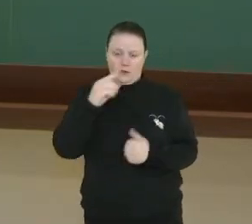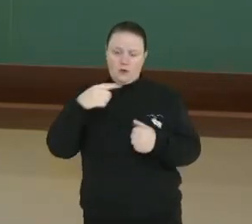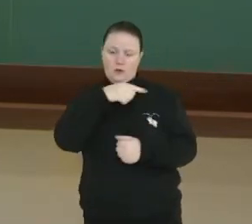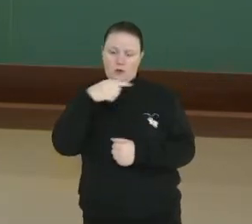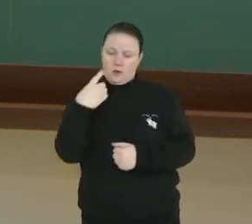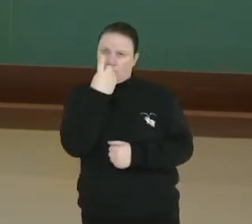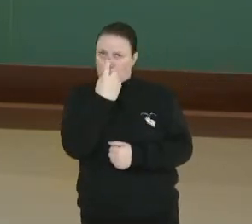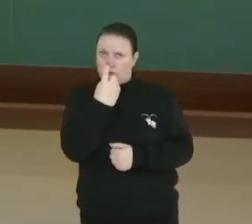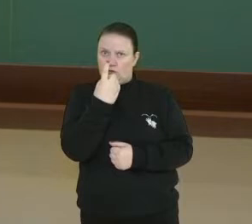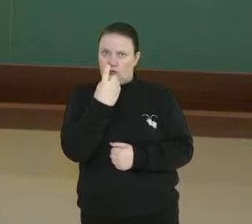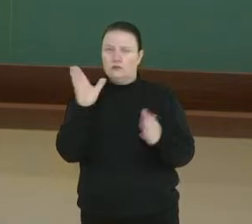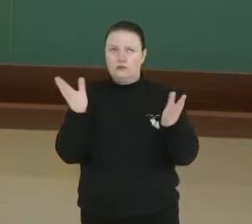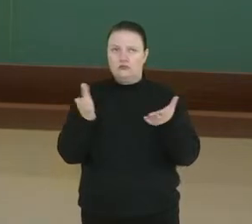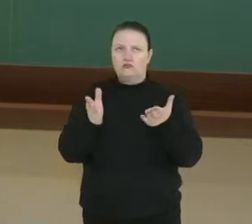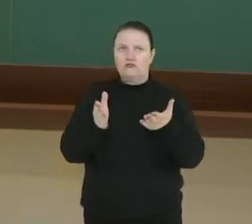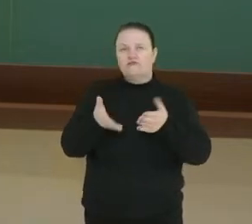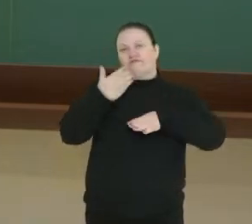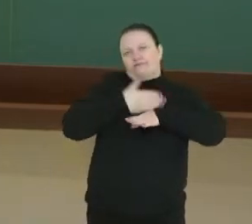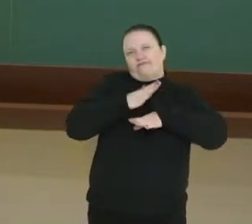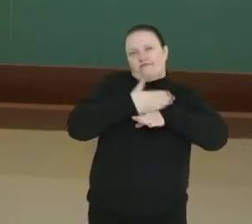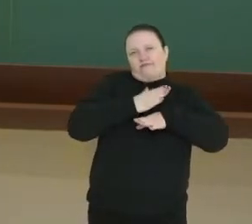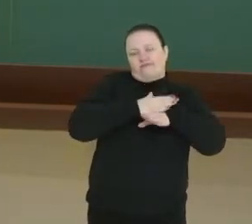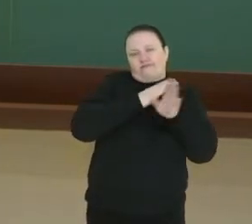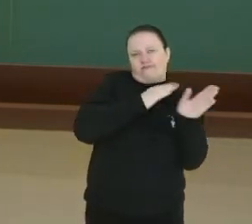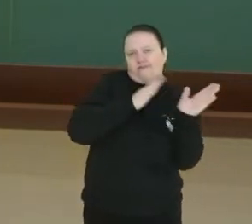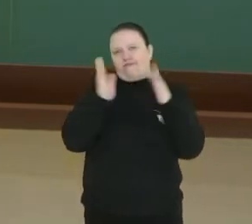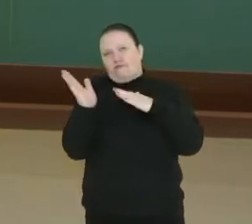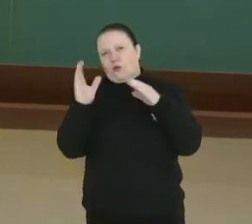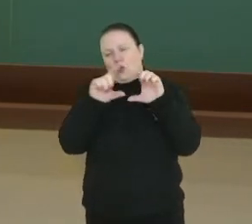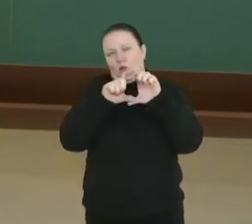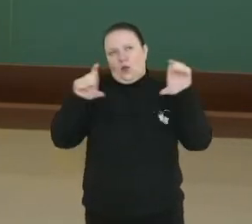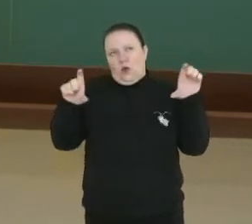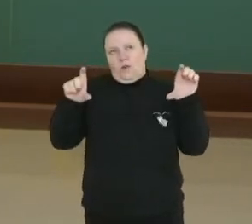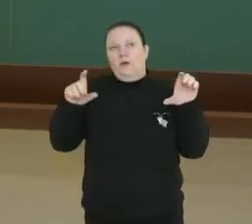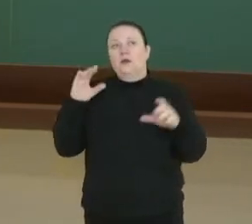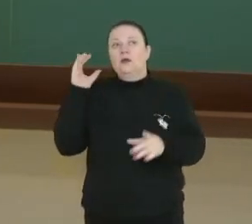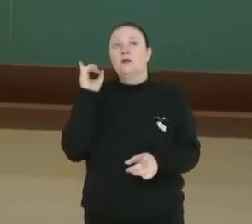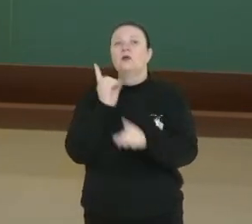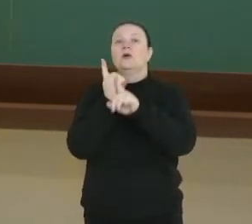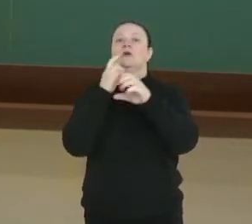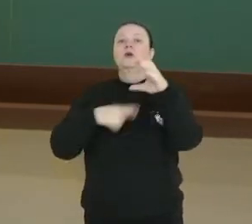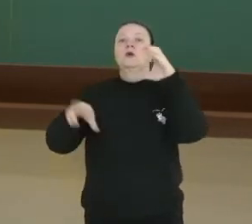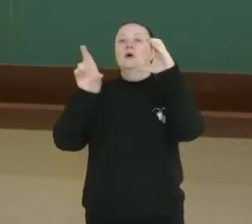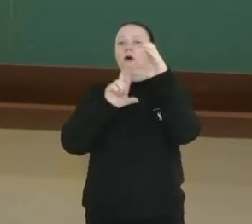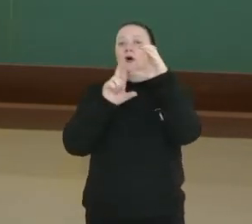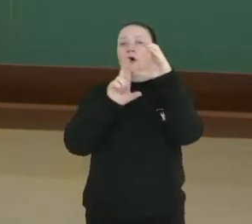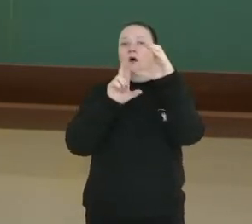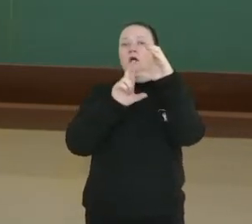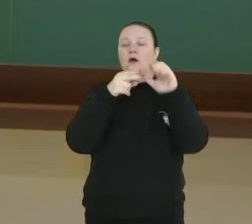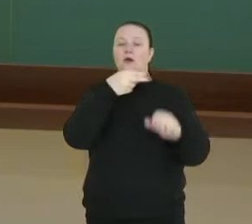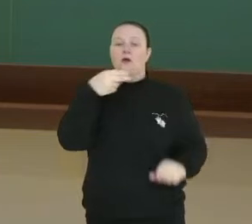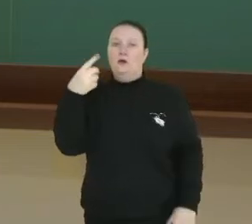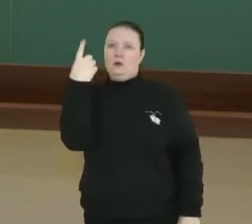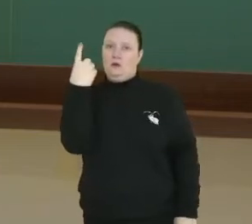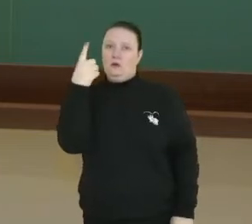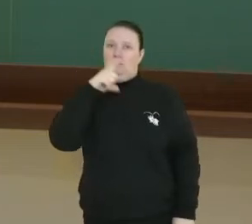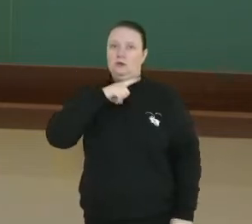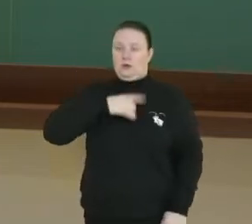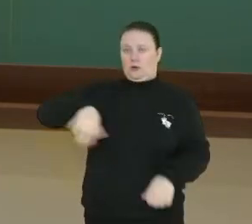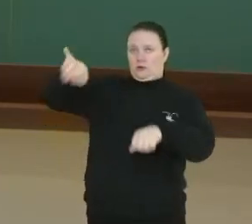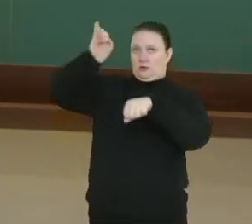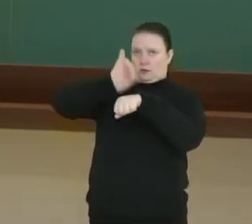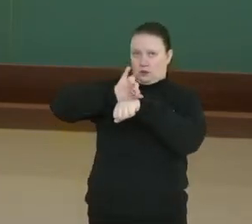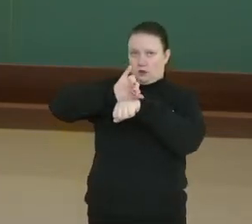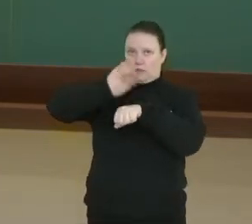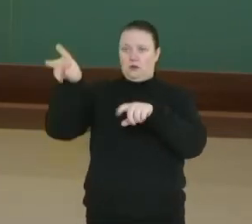de calcular. Fazendo todas as operações matemáticas, achamos que o raio é igual a 1. Então, nós já temos o centro